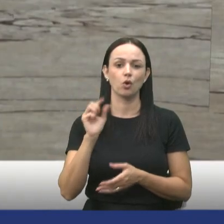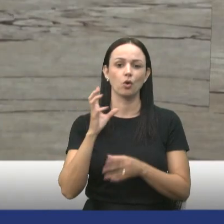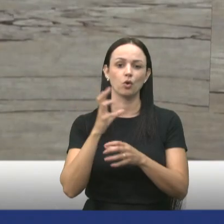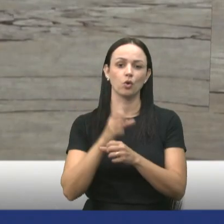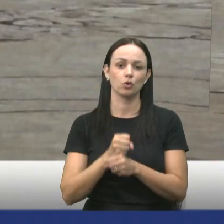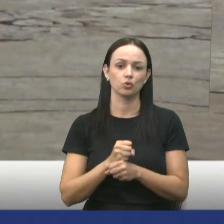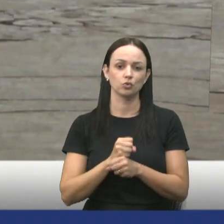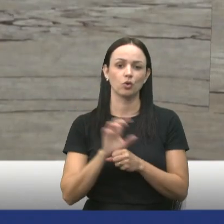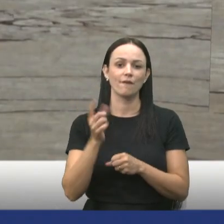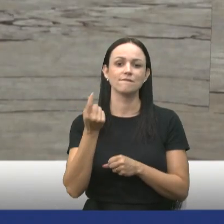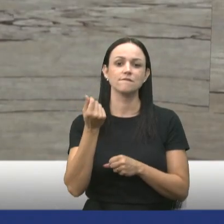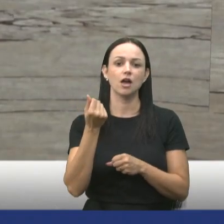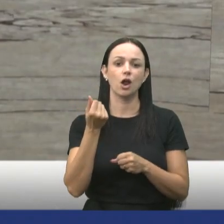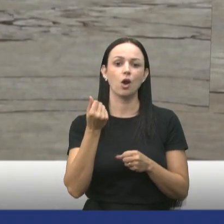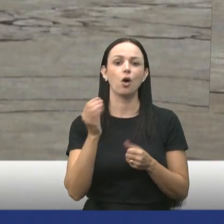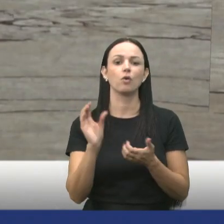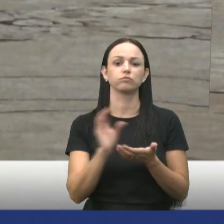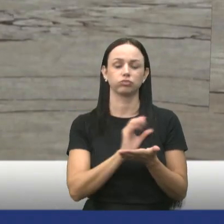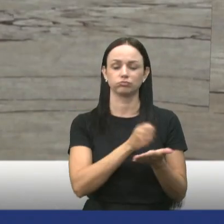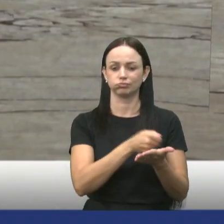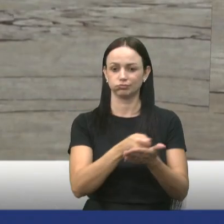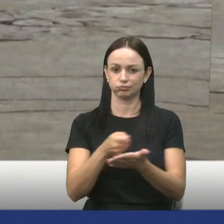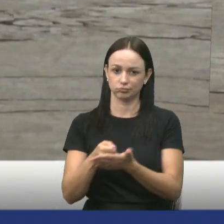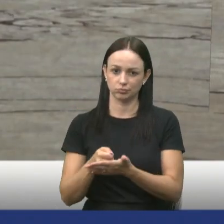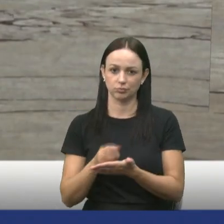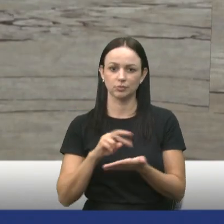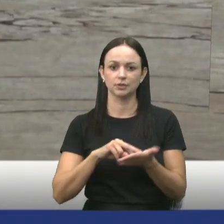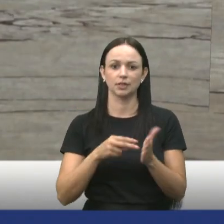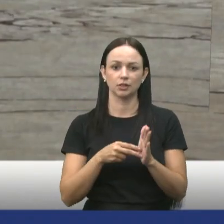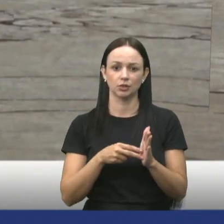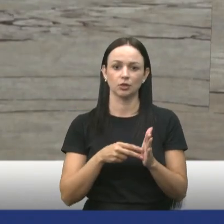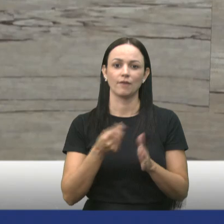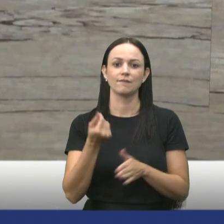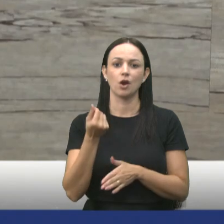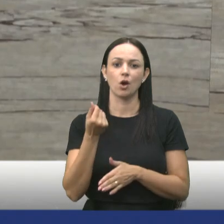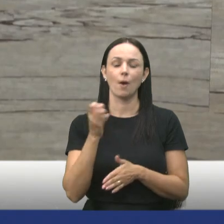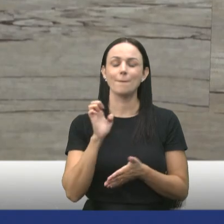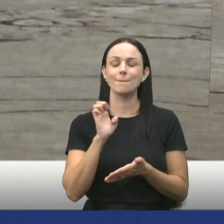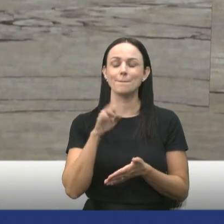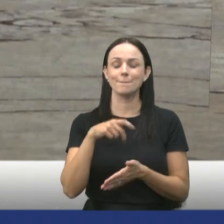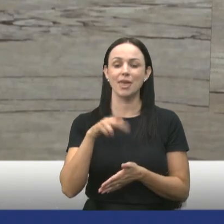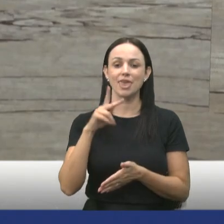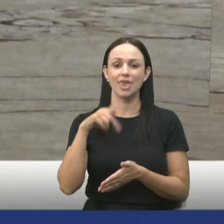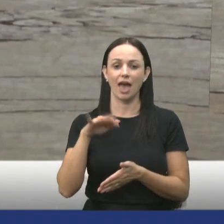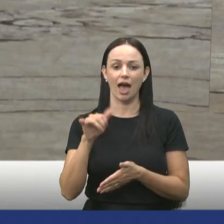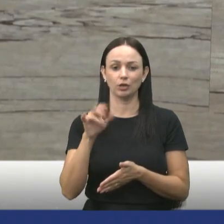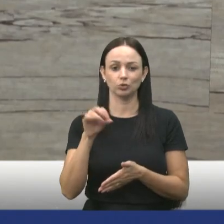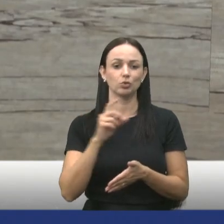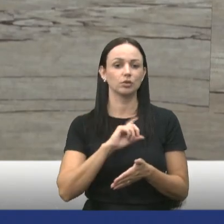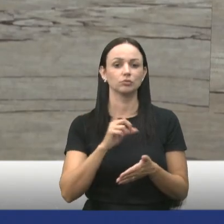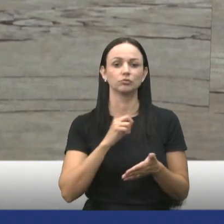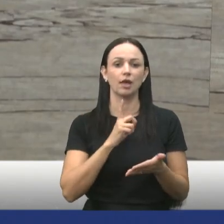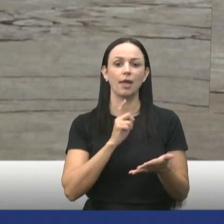foi empenhado. O que é que a despesa corrente significa do total empenhado, mas não tem a ver com a execução.